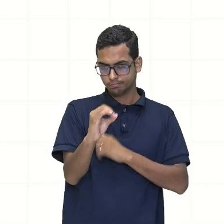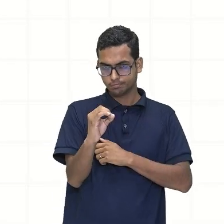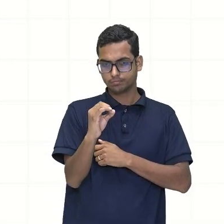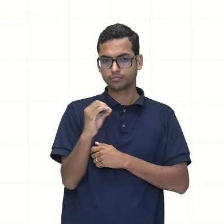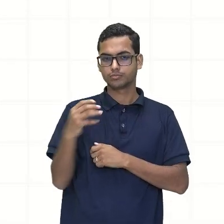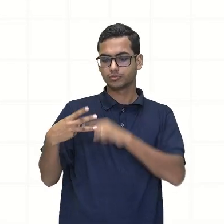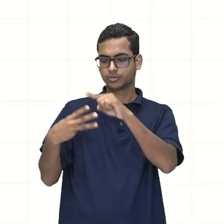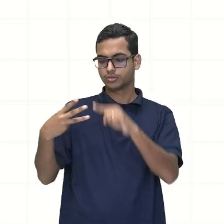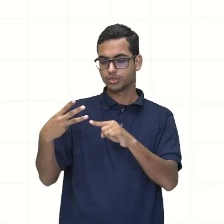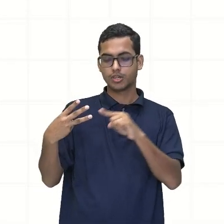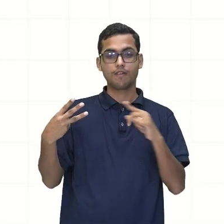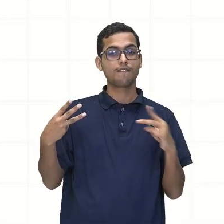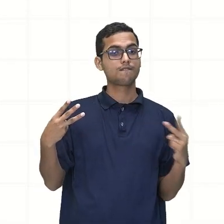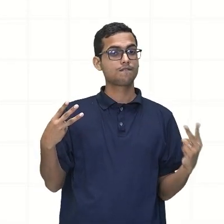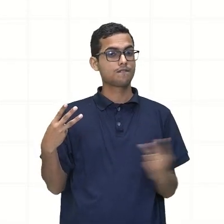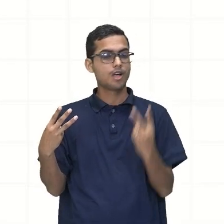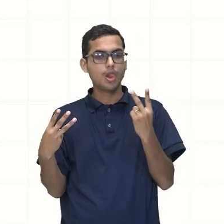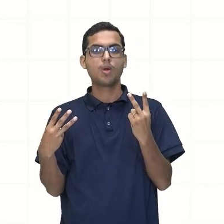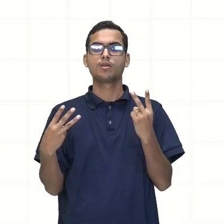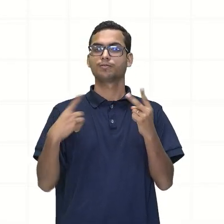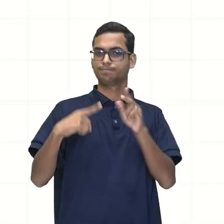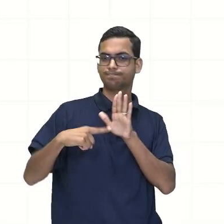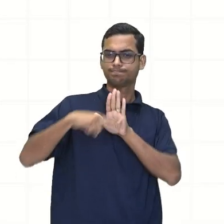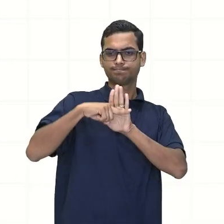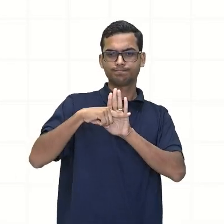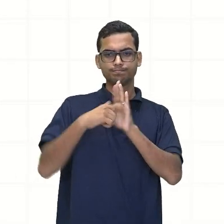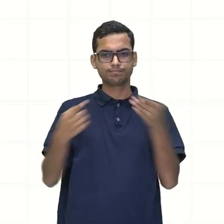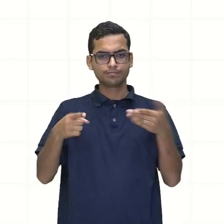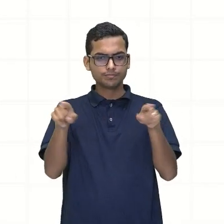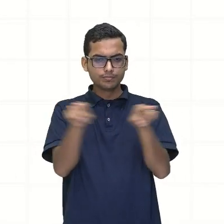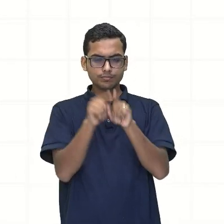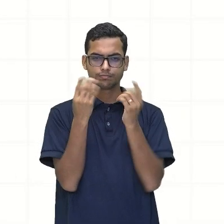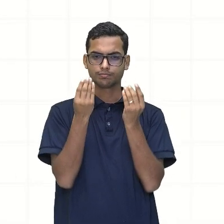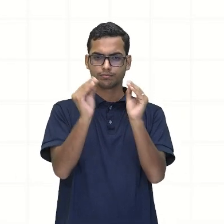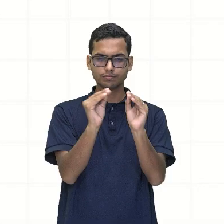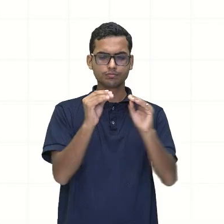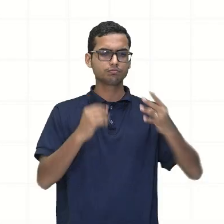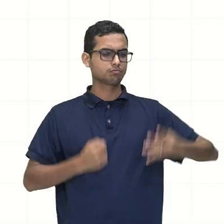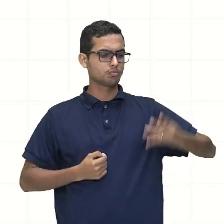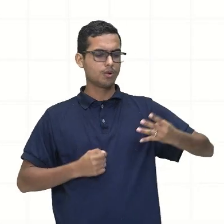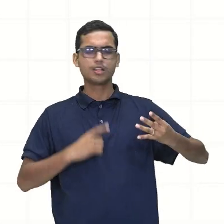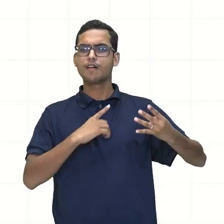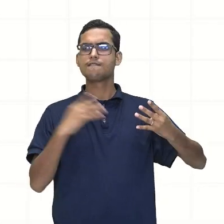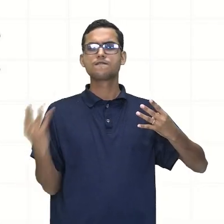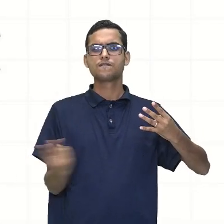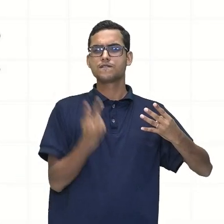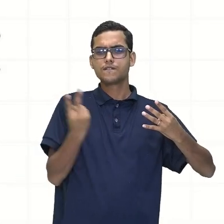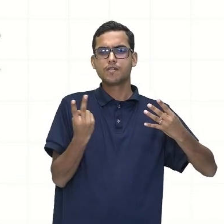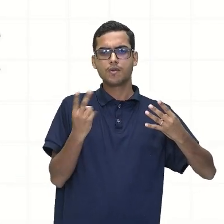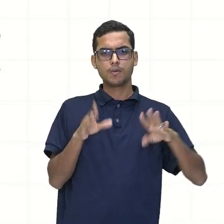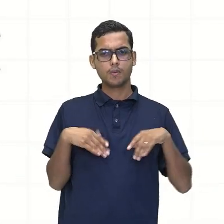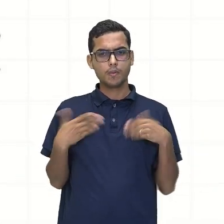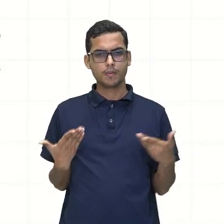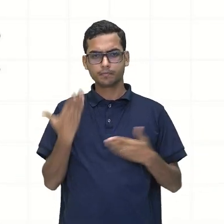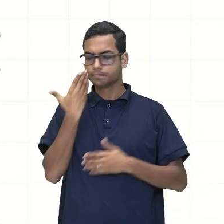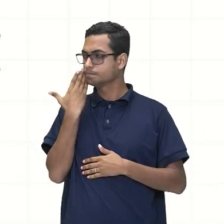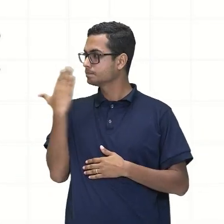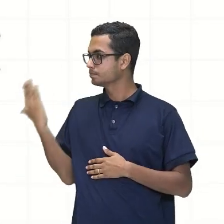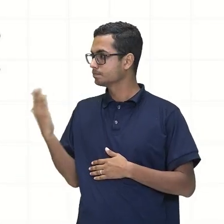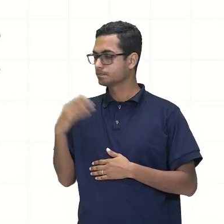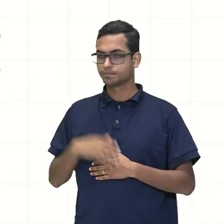negativos. E qual vai ser aqui o valor dessa 4ª ficha? Vamos ver o que é para a gente